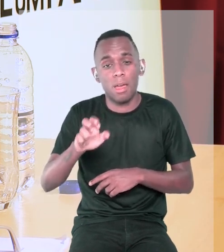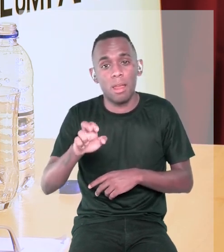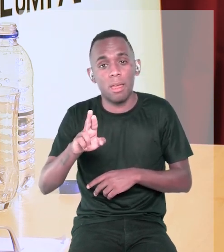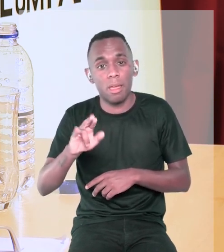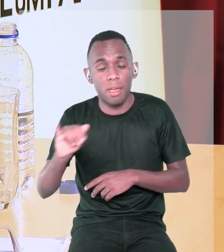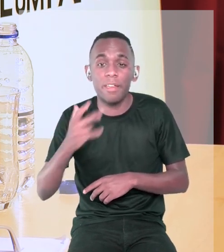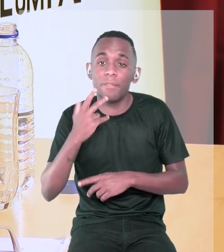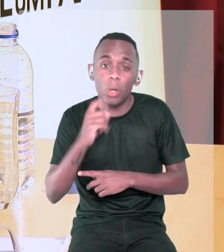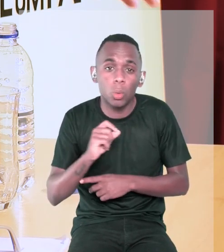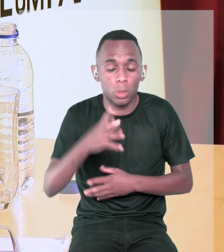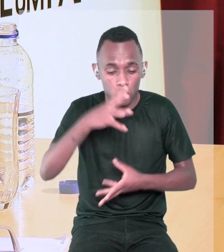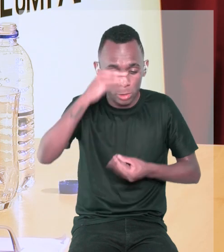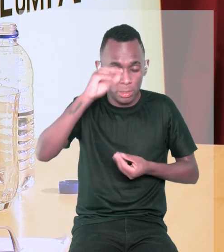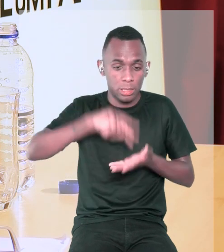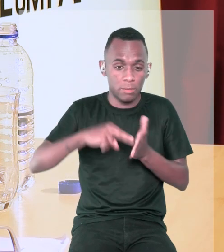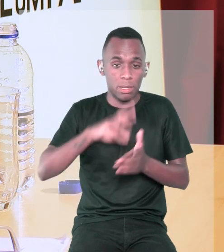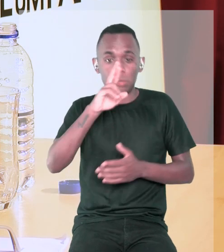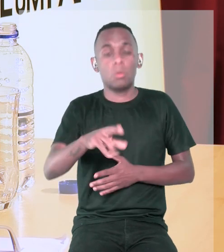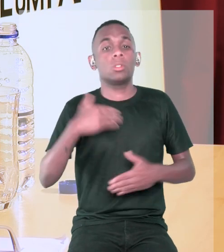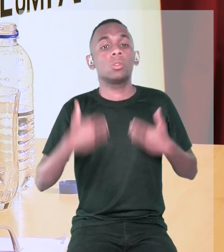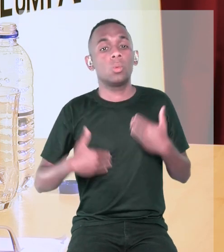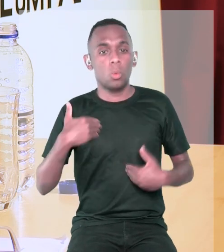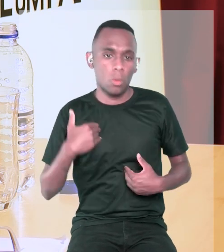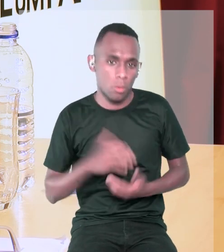Como algo que está no corpo e que responde a alguma coisa. Então,